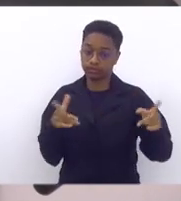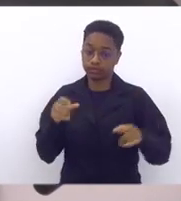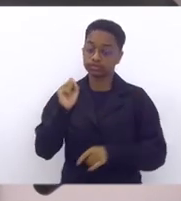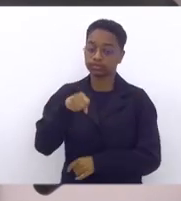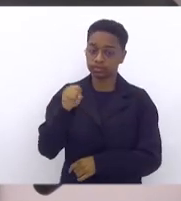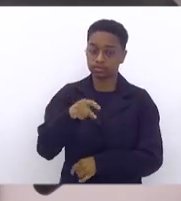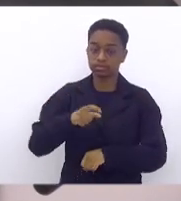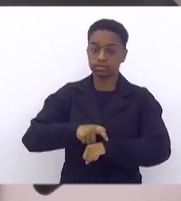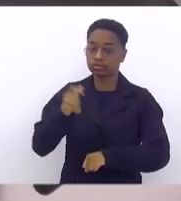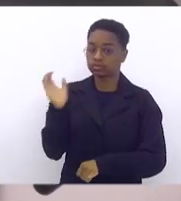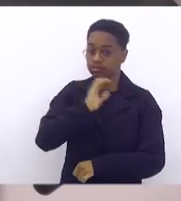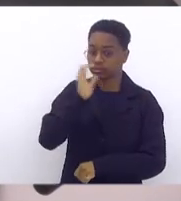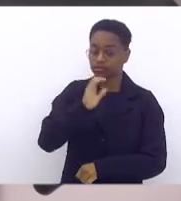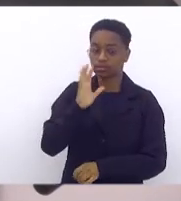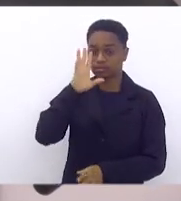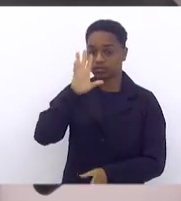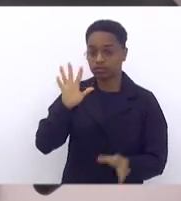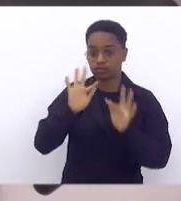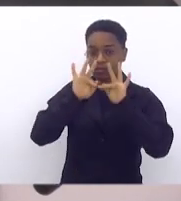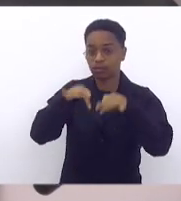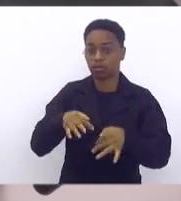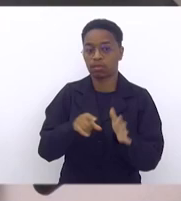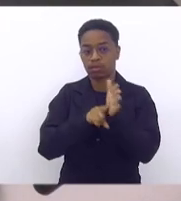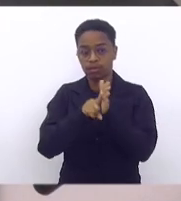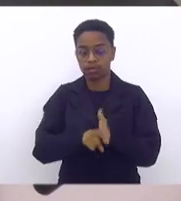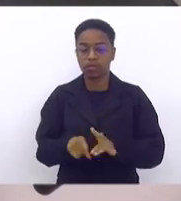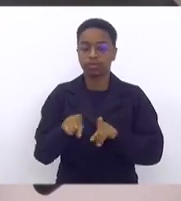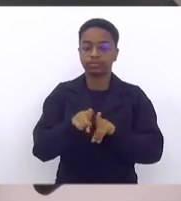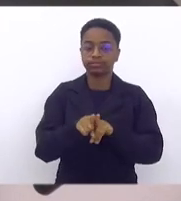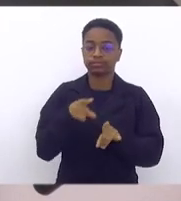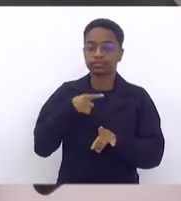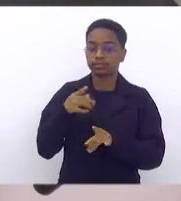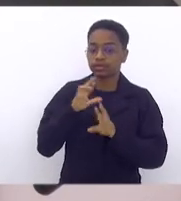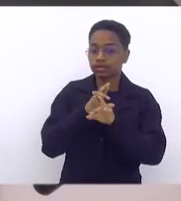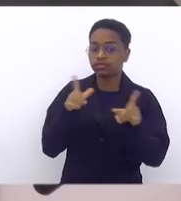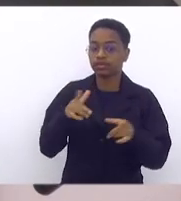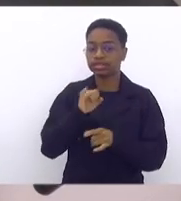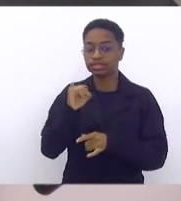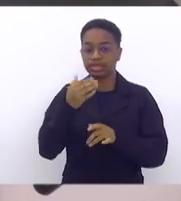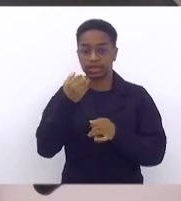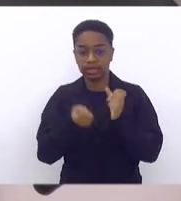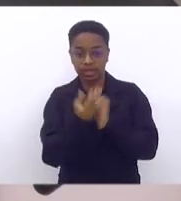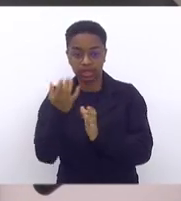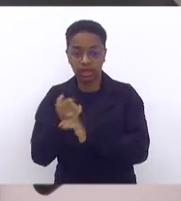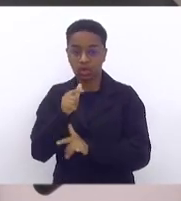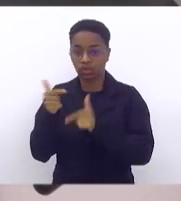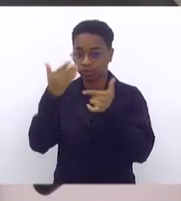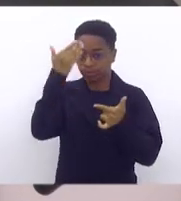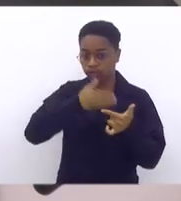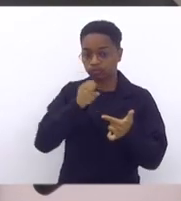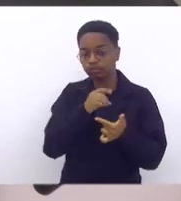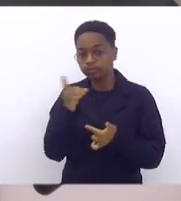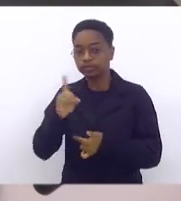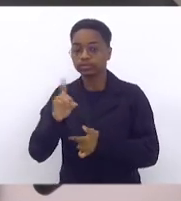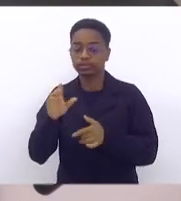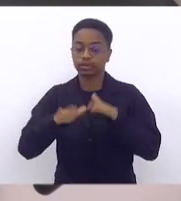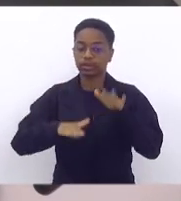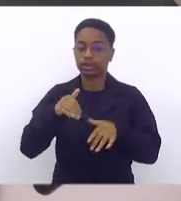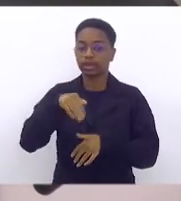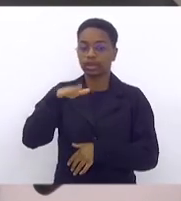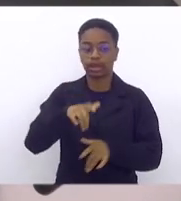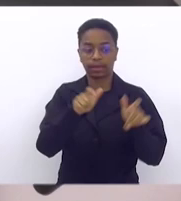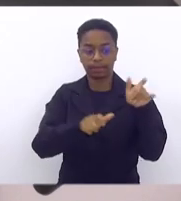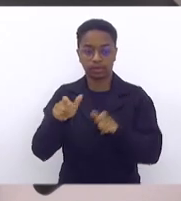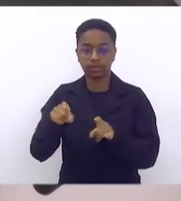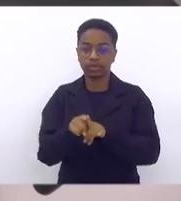na rapidez de você concluir aquela investigação, há uma diferença na produção de mais provas ou não, dependendo do réu, e normalmente a